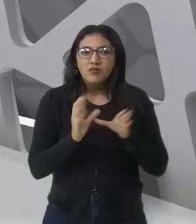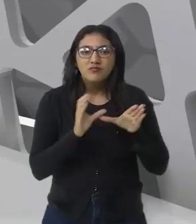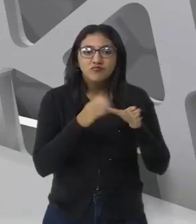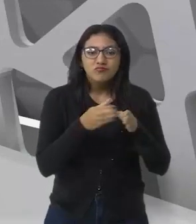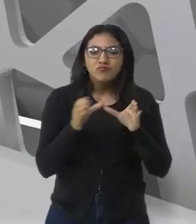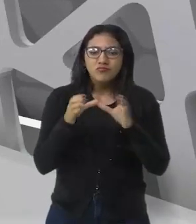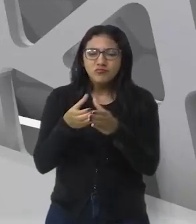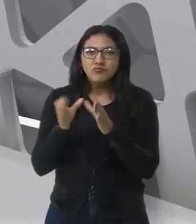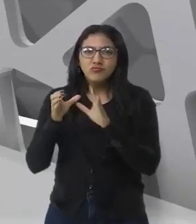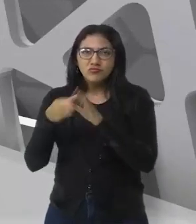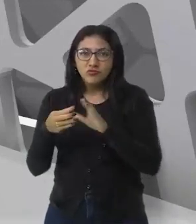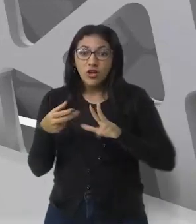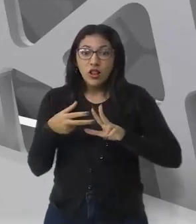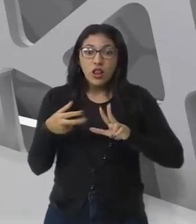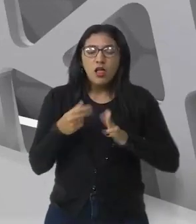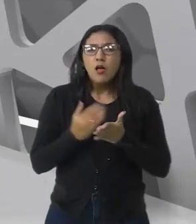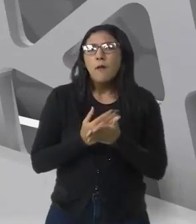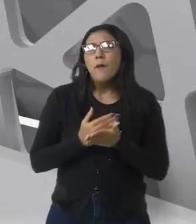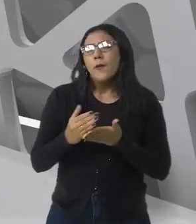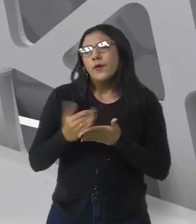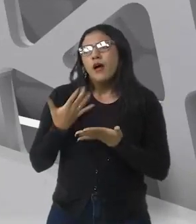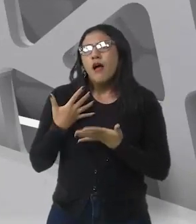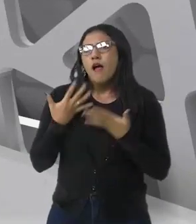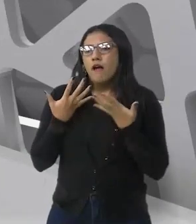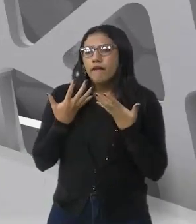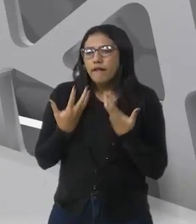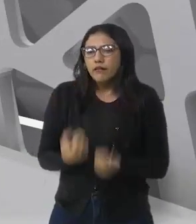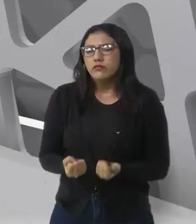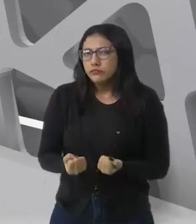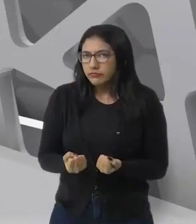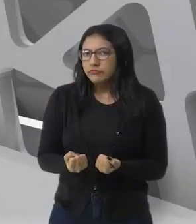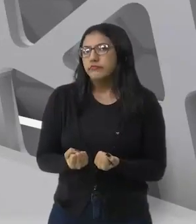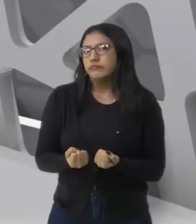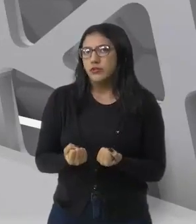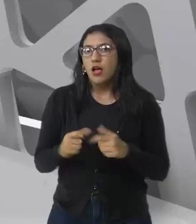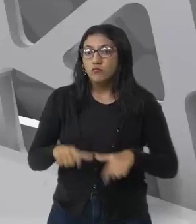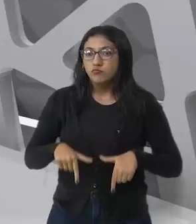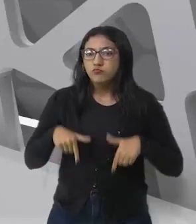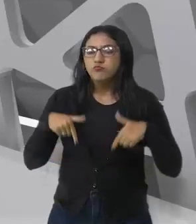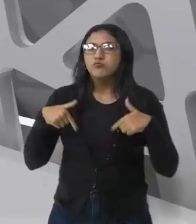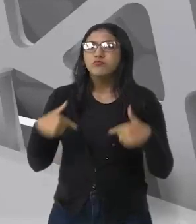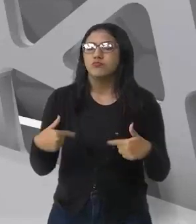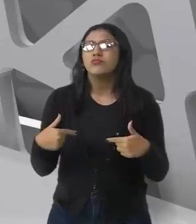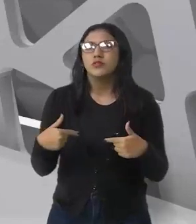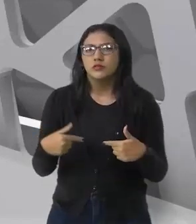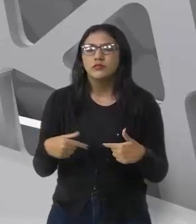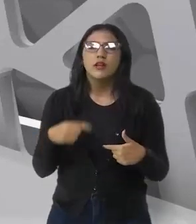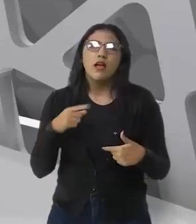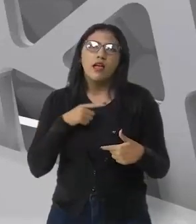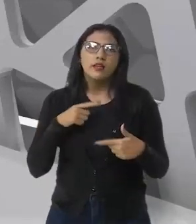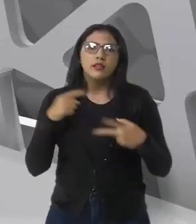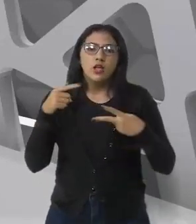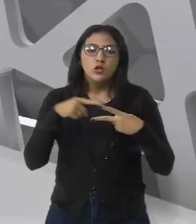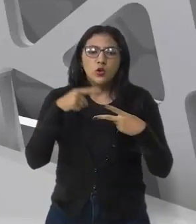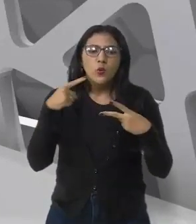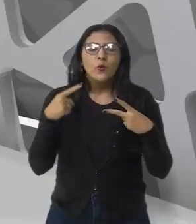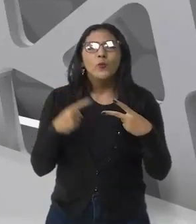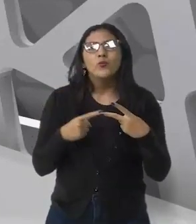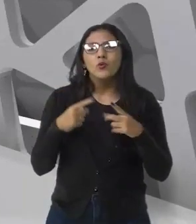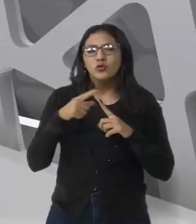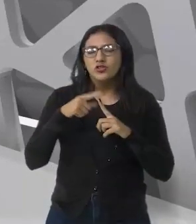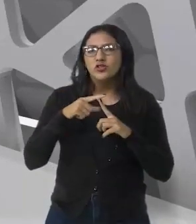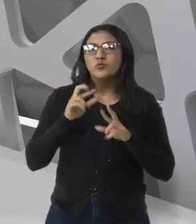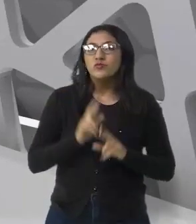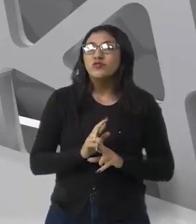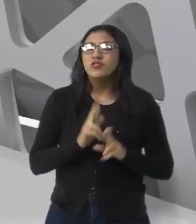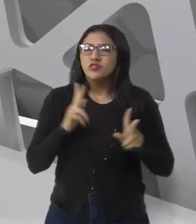comunidades indígenas começaram então novamente a ressurgir. Então aí fica os povos ressurgidos e os povos resistentes também, mas